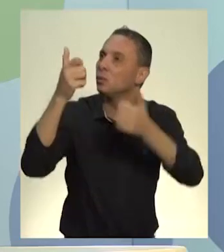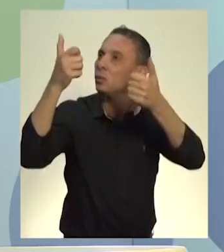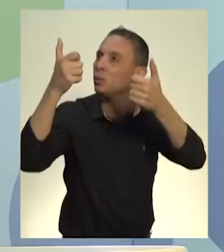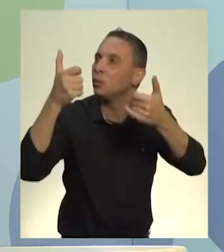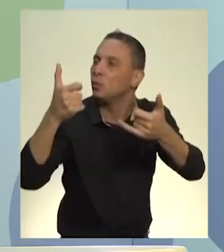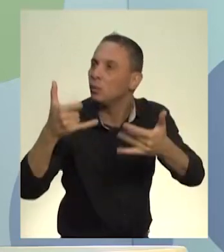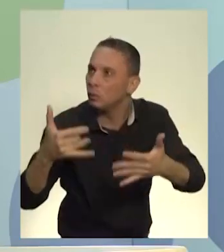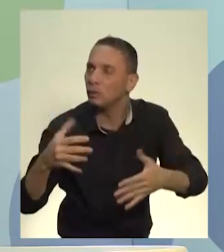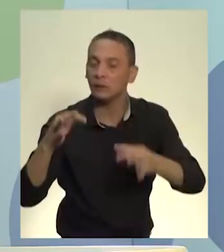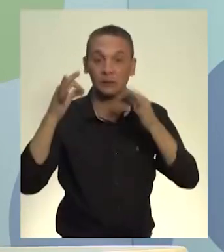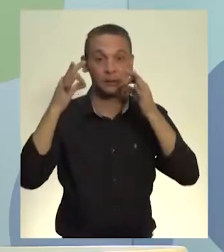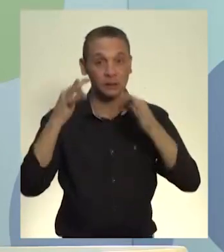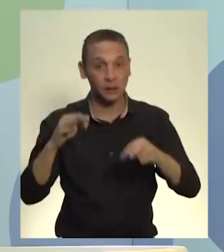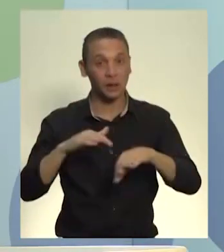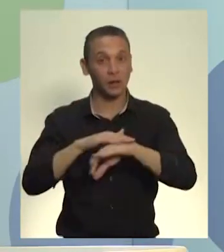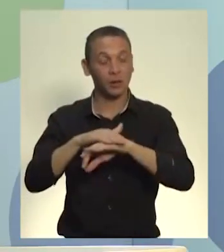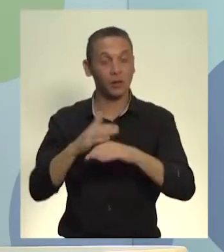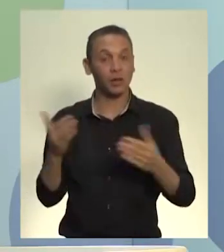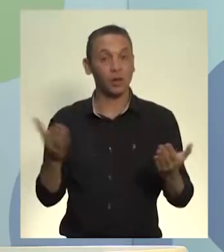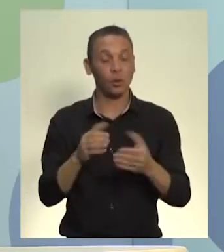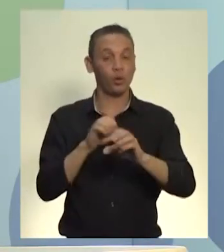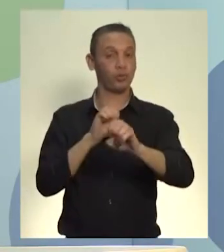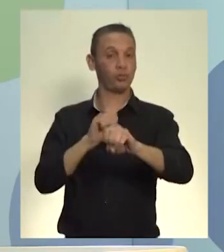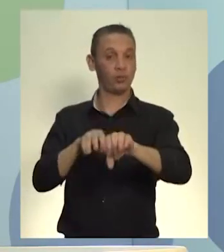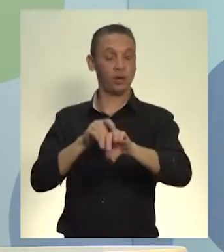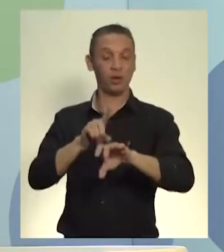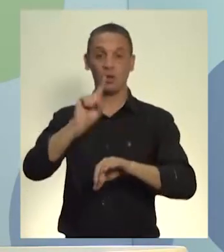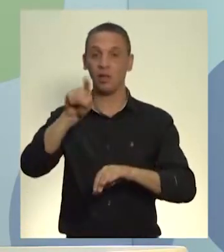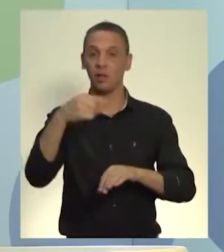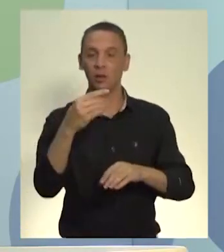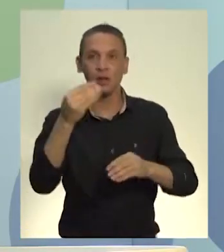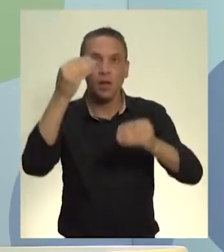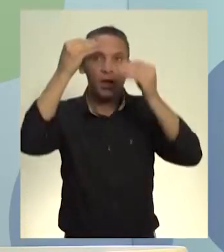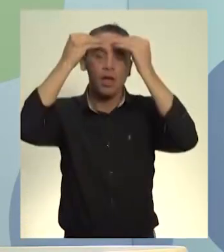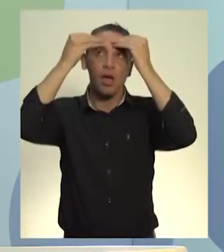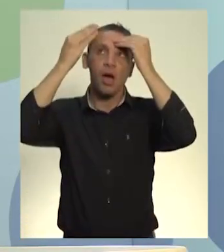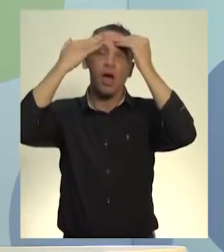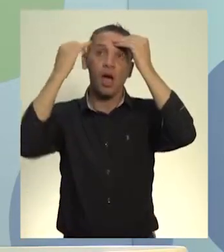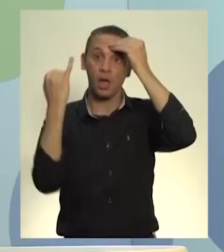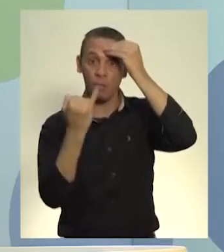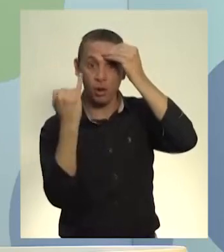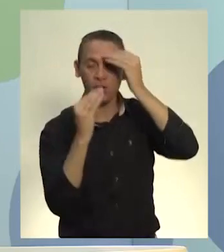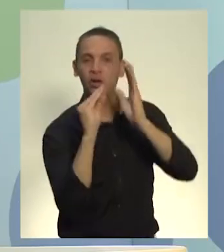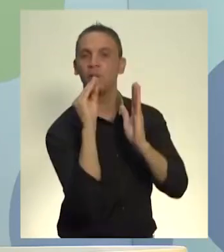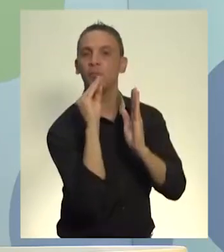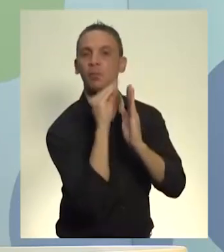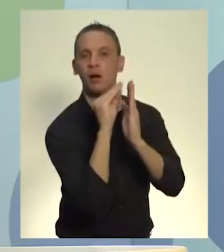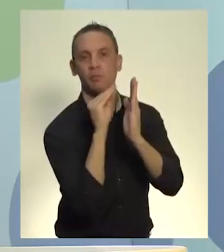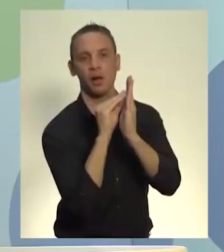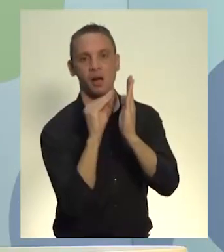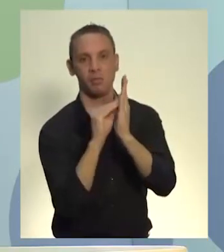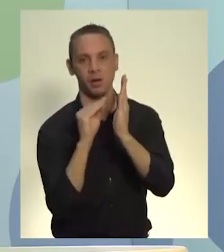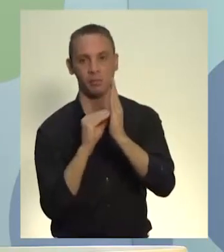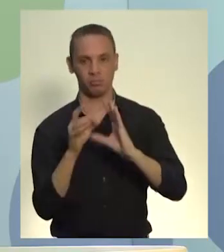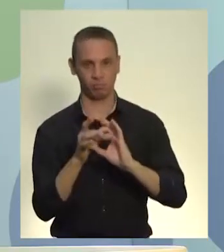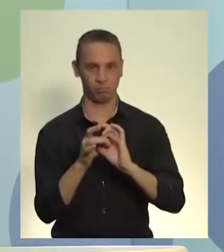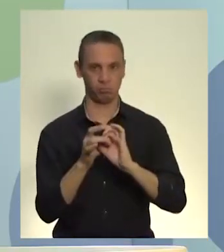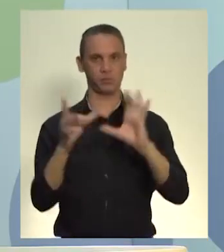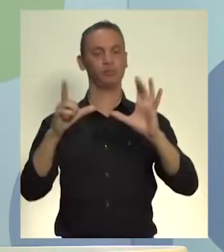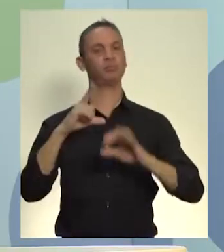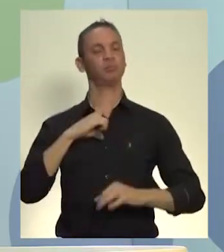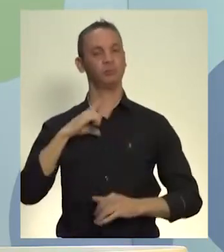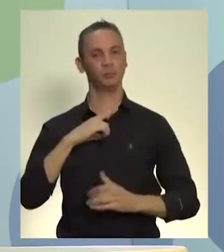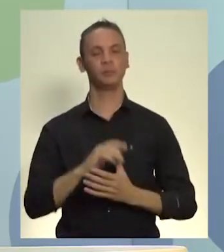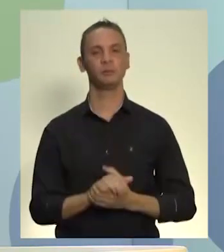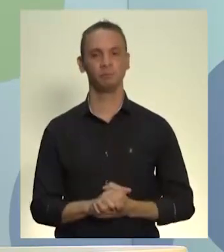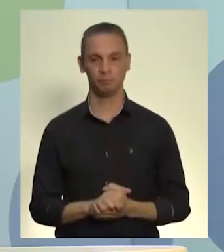explicação, na conversa de hoje e colocasse o que vocês acreditam ser mais relevante, ou seja, mais